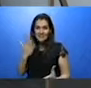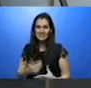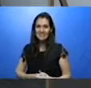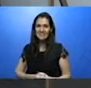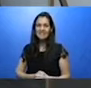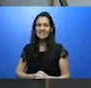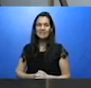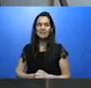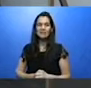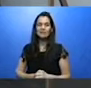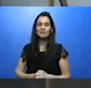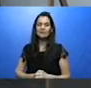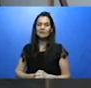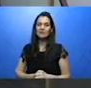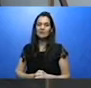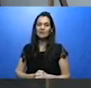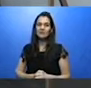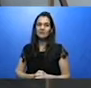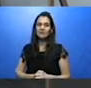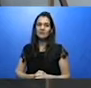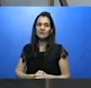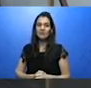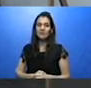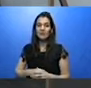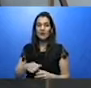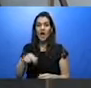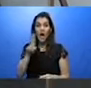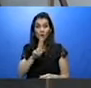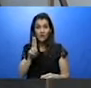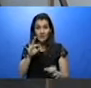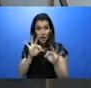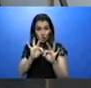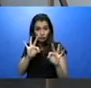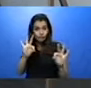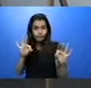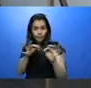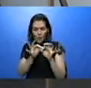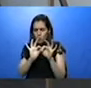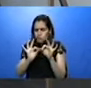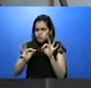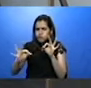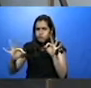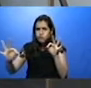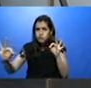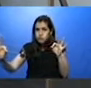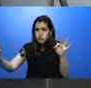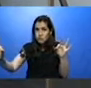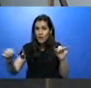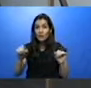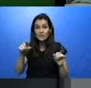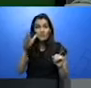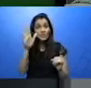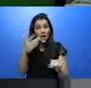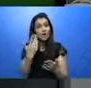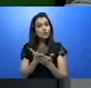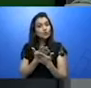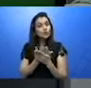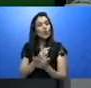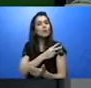leitura comigo. As unidades de medida de comprimento que você estudou no 2º ano são